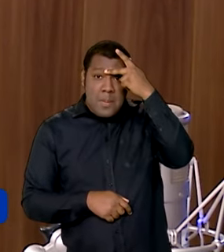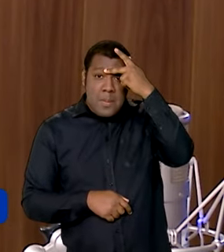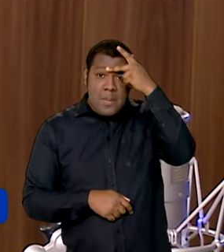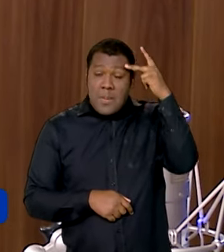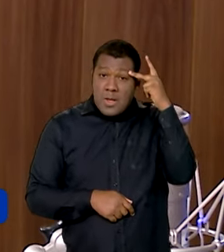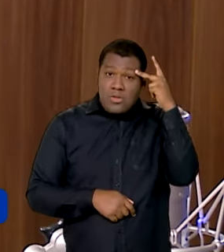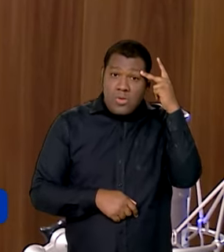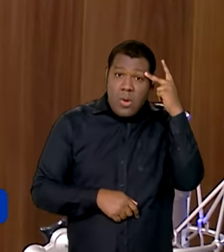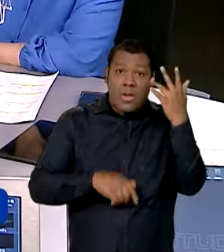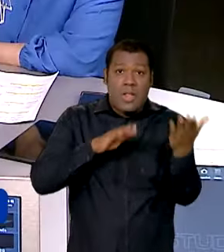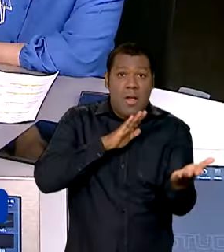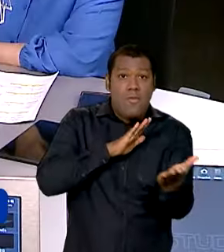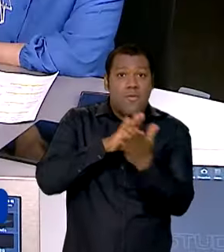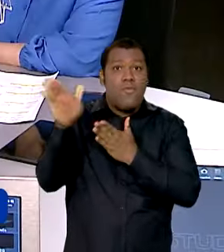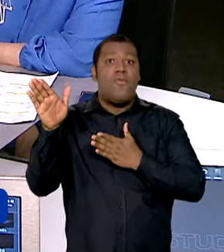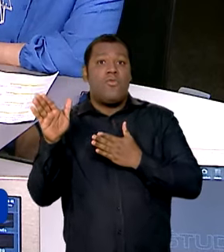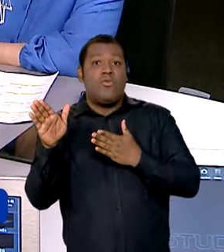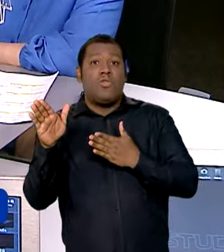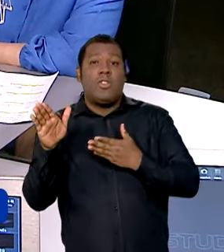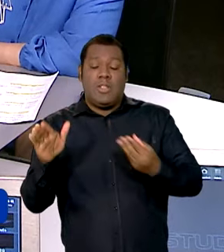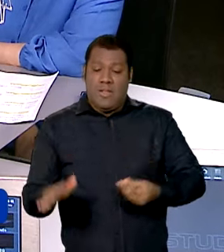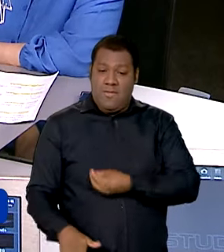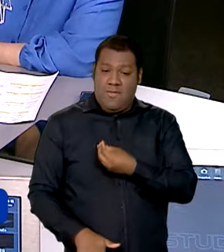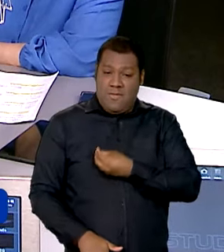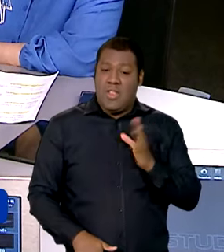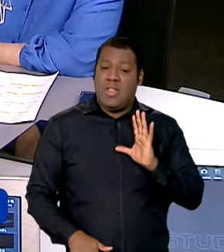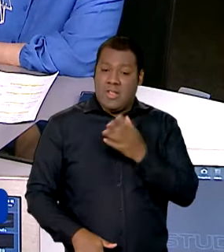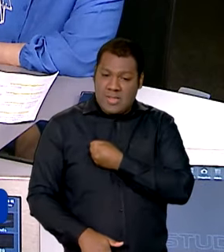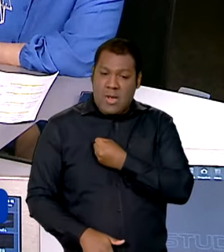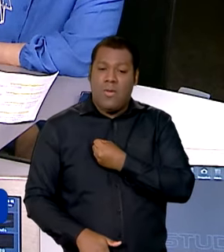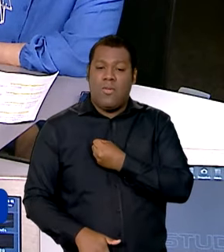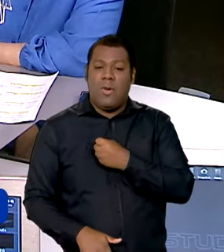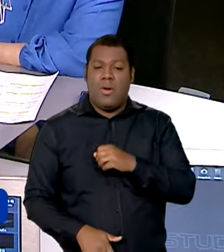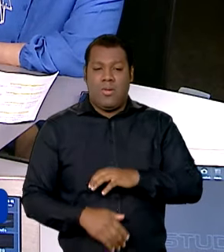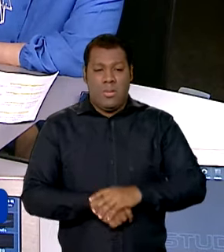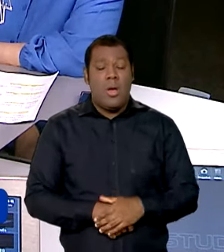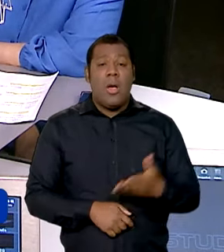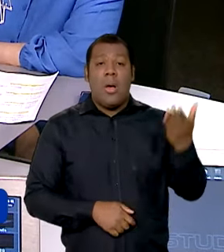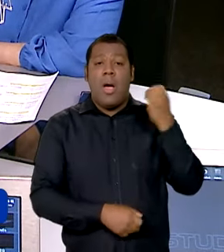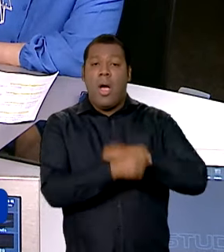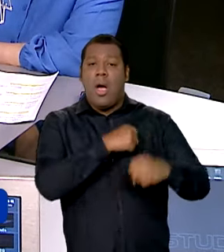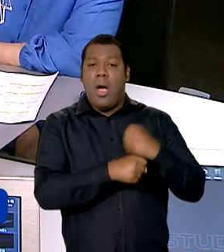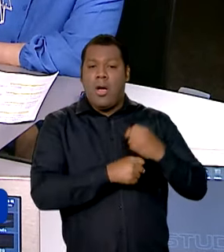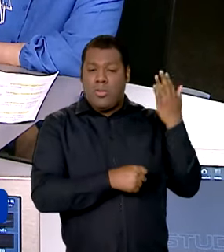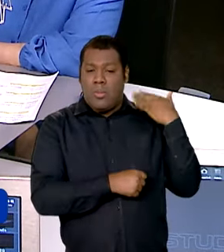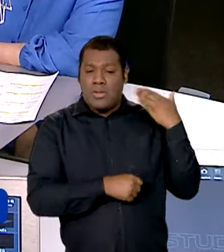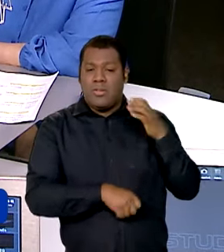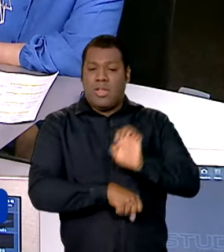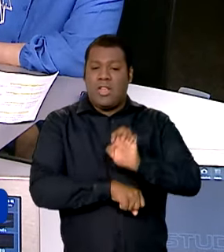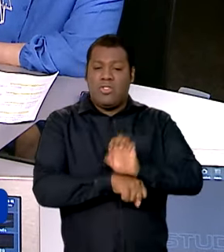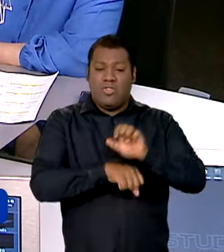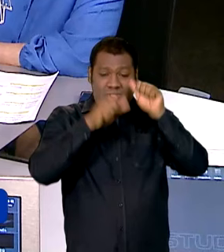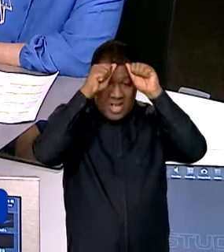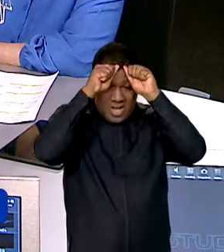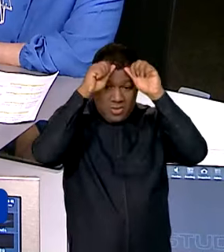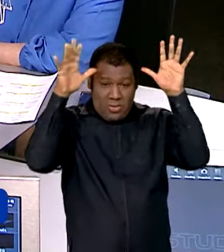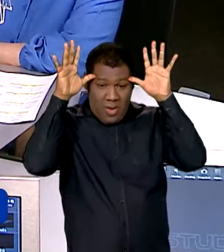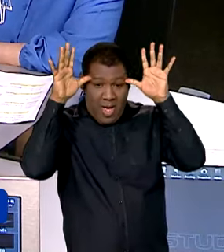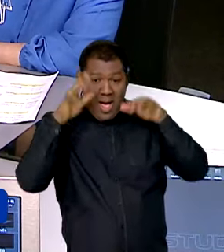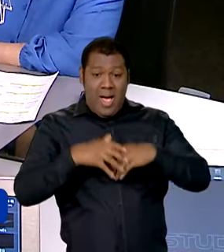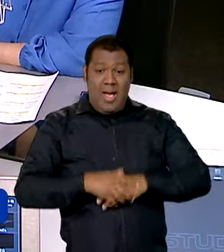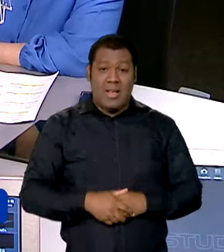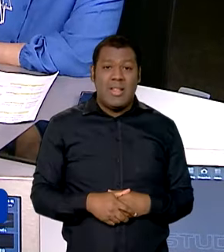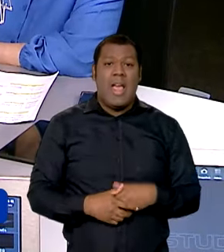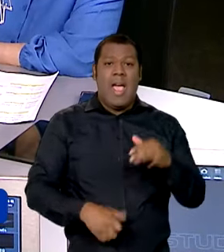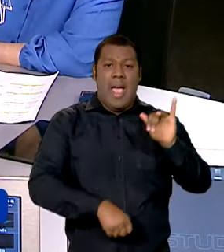patrimônio daquilo que é possível é melhora muito eu vou dar o exemplo do áre o áre o ano passado é Parecia um cenário de guerra quando Nós entramos em